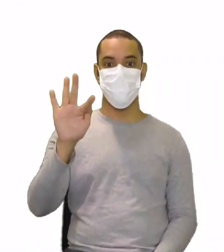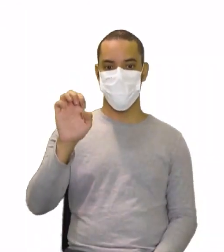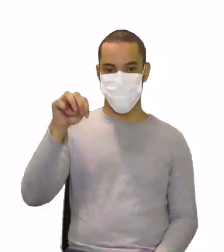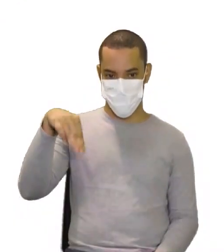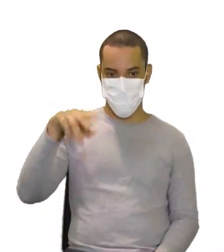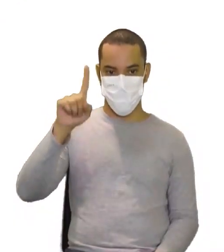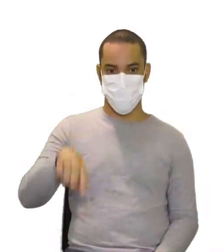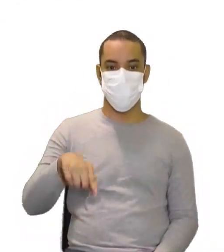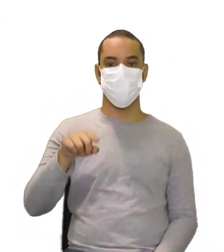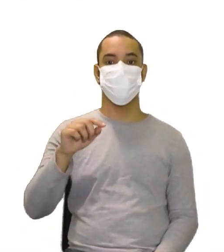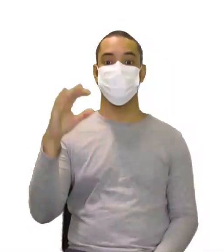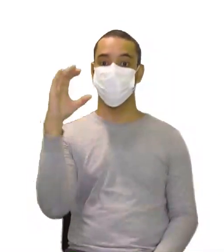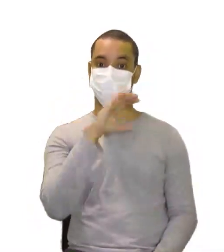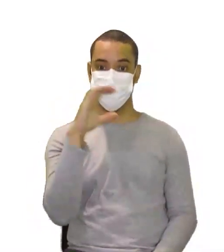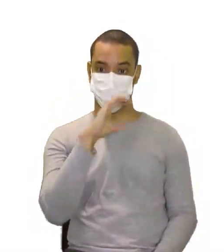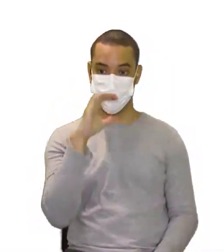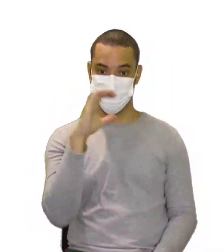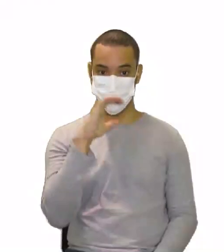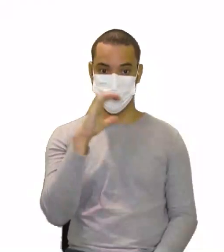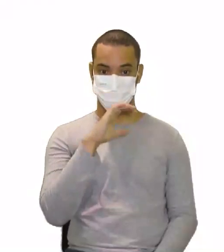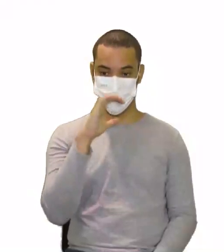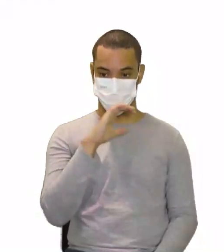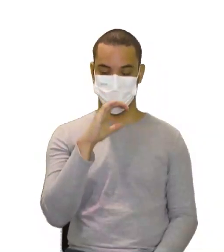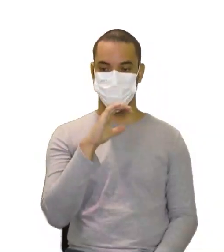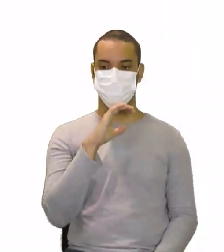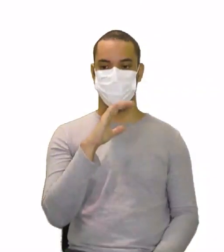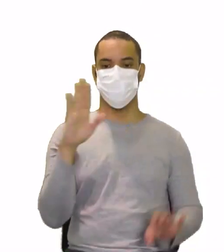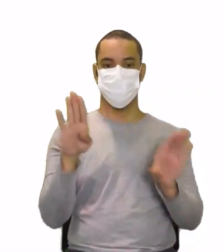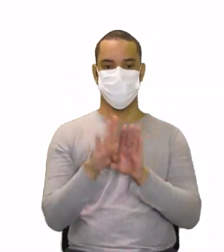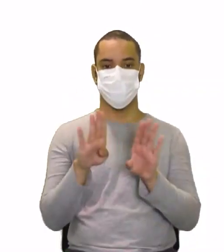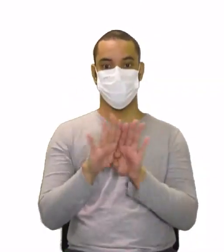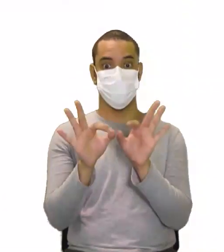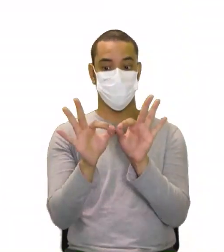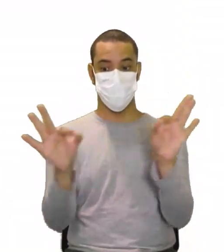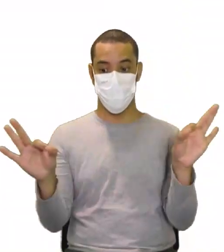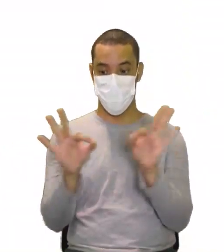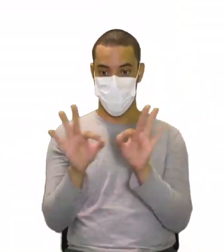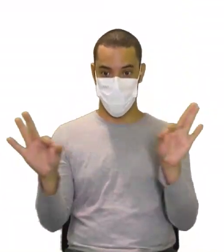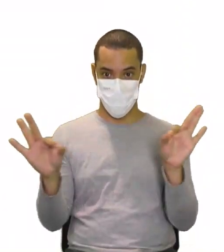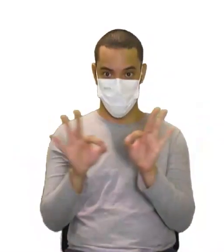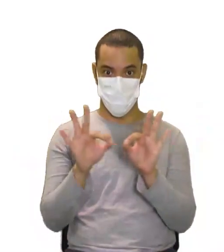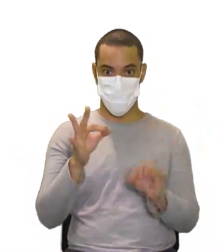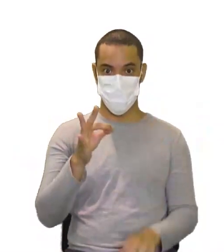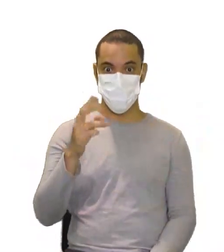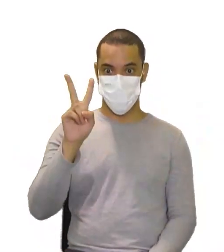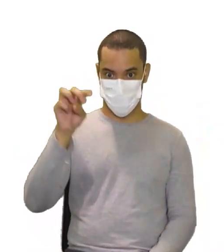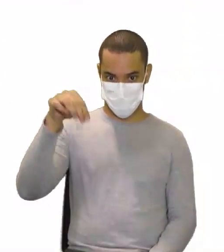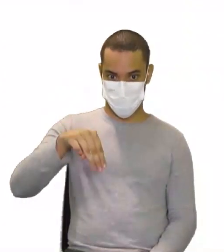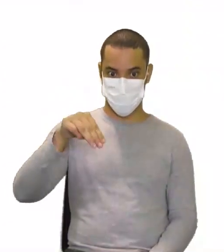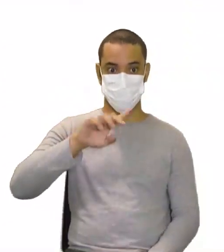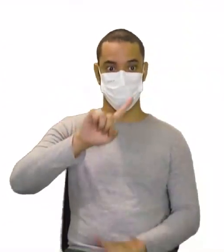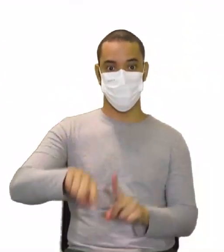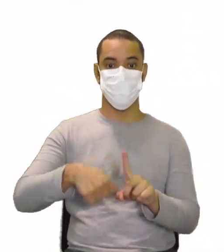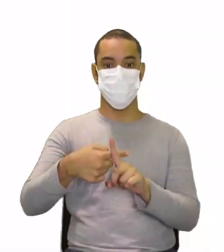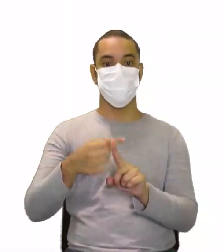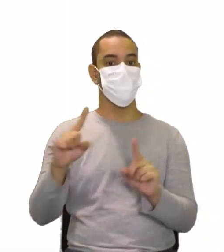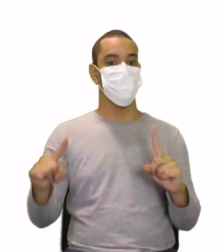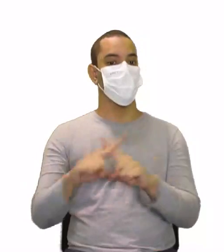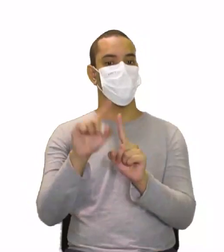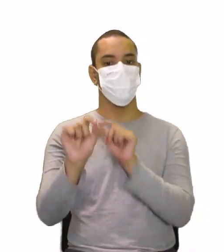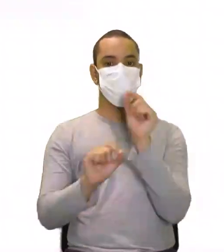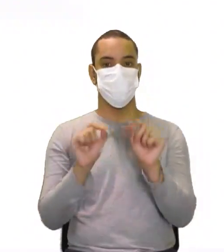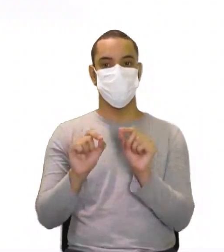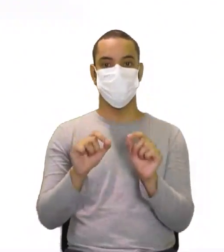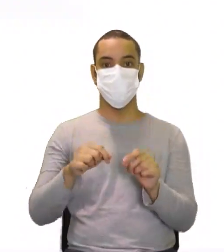velocidade, o tamanho dessa barra pelo campo magnético, né? Esse campo